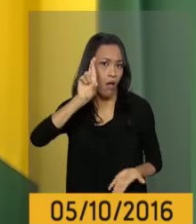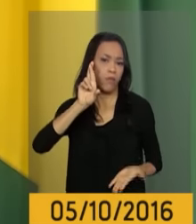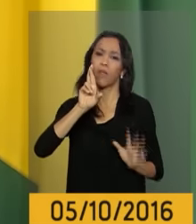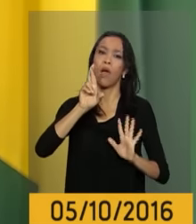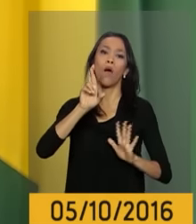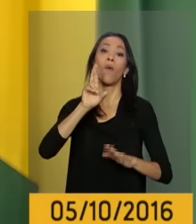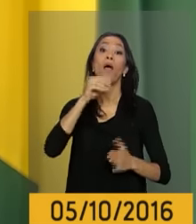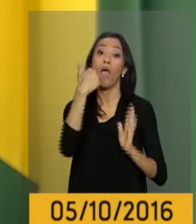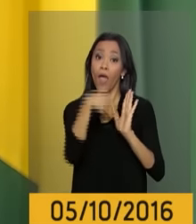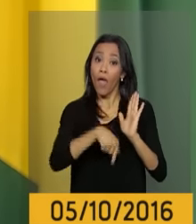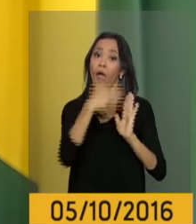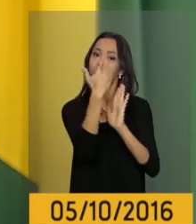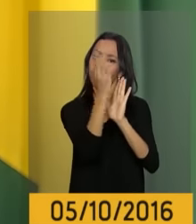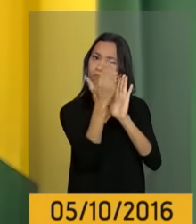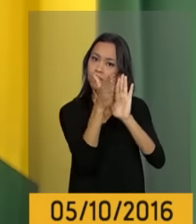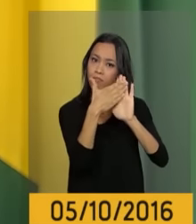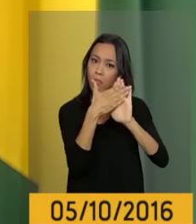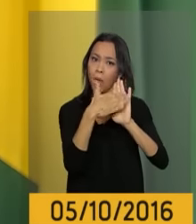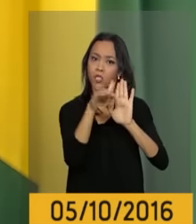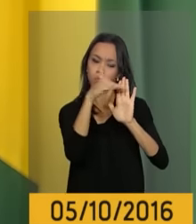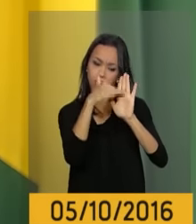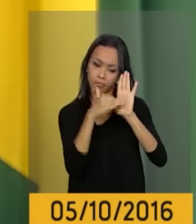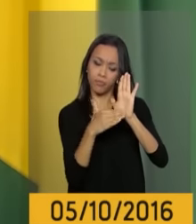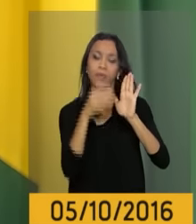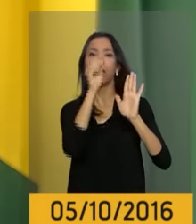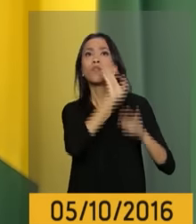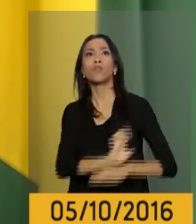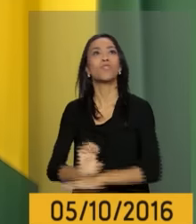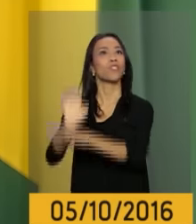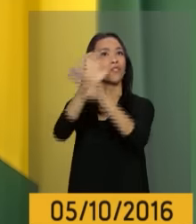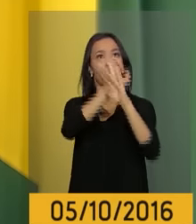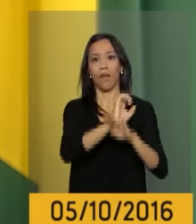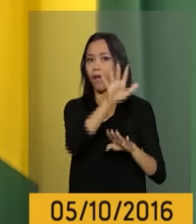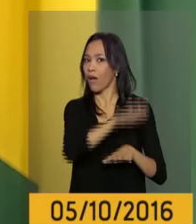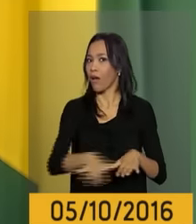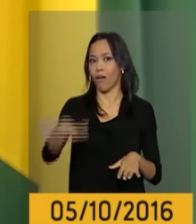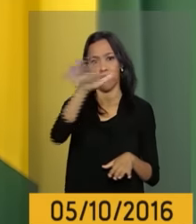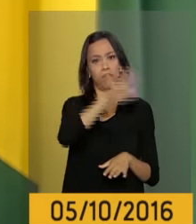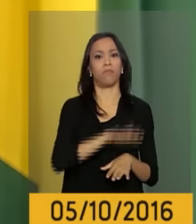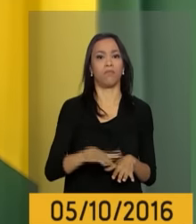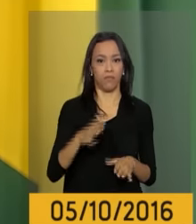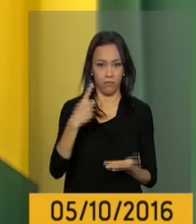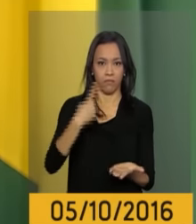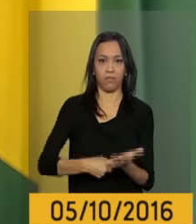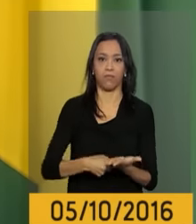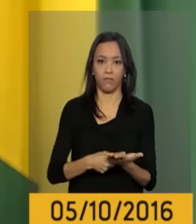Federação, portanto, da União e, igualmente, dos Estados brasileiros.